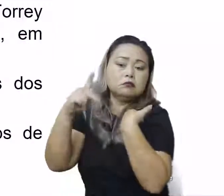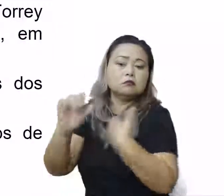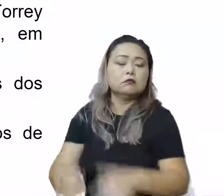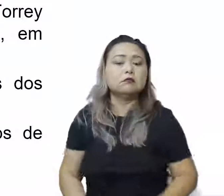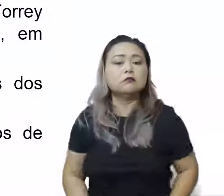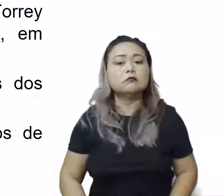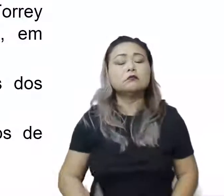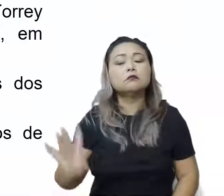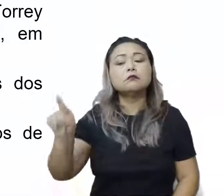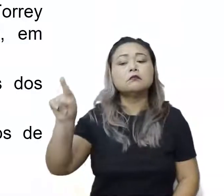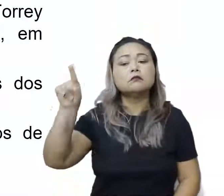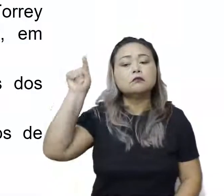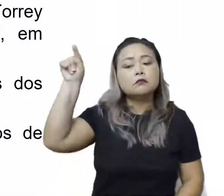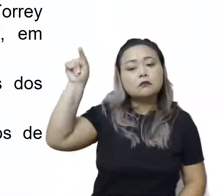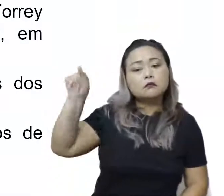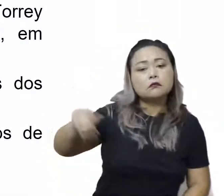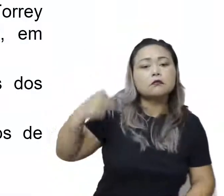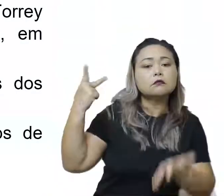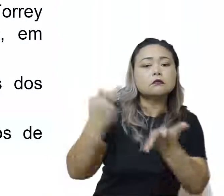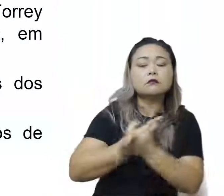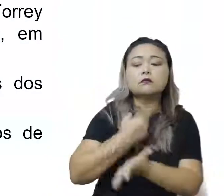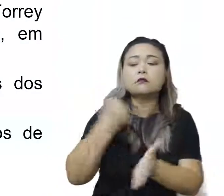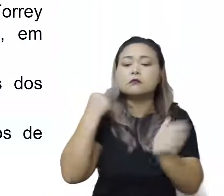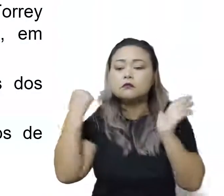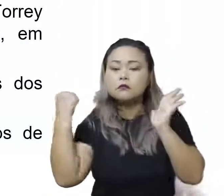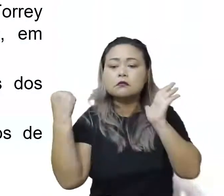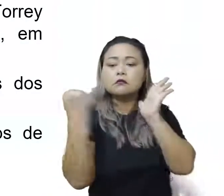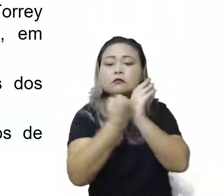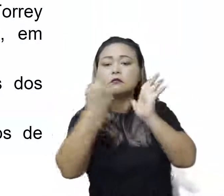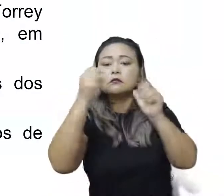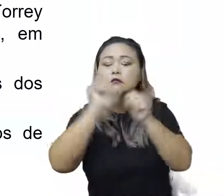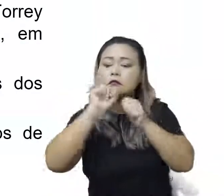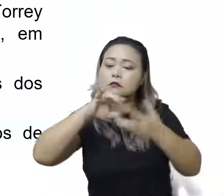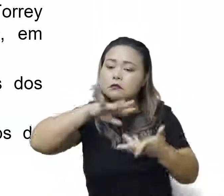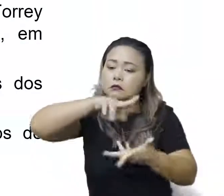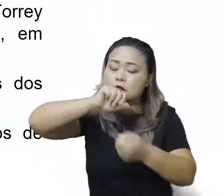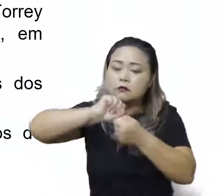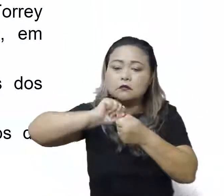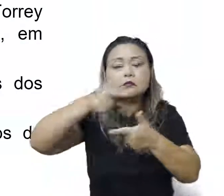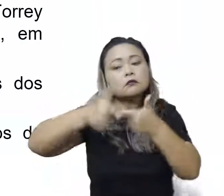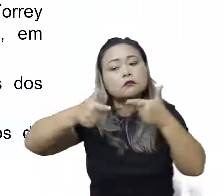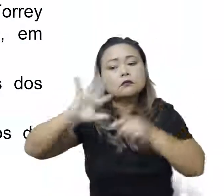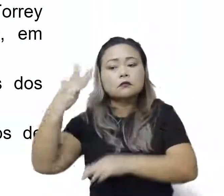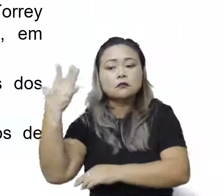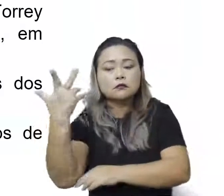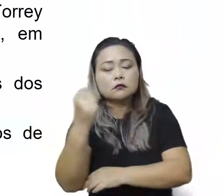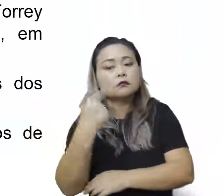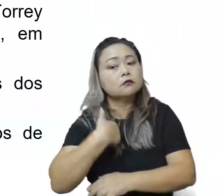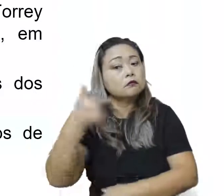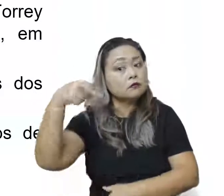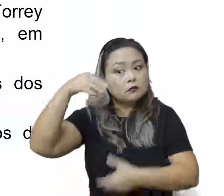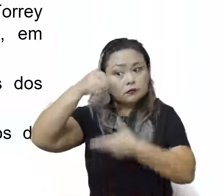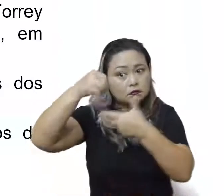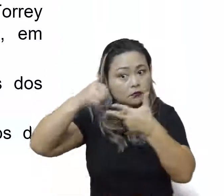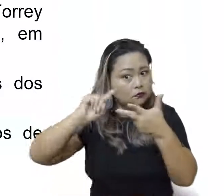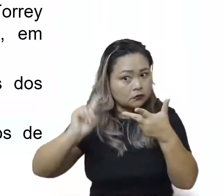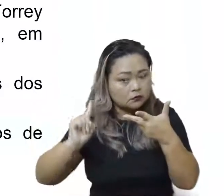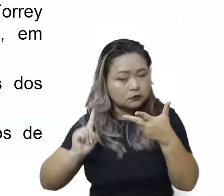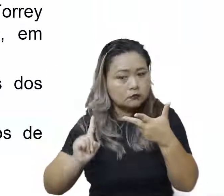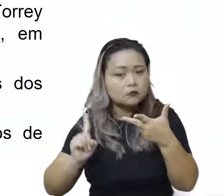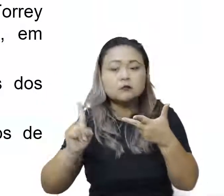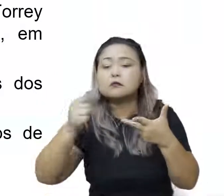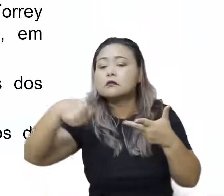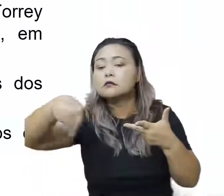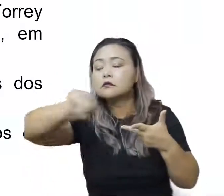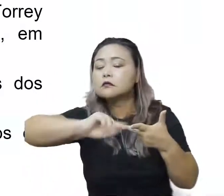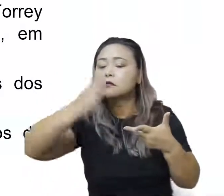Vejam só que nós temos alguns acontecimentos que marcaram pelo mundo afora alguns impactos ambientais. Isso não cai no Enem, tá? Só